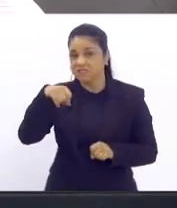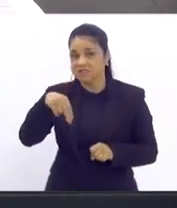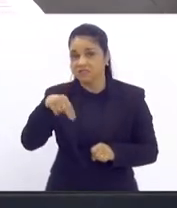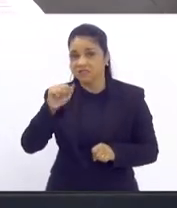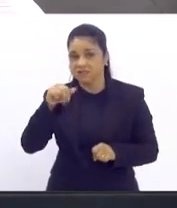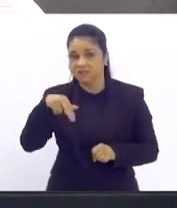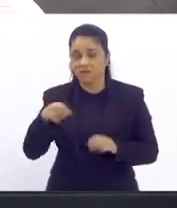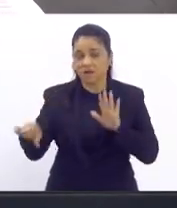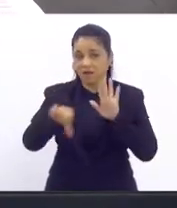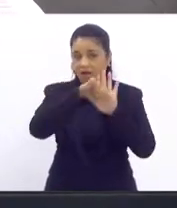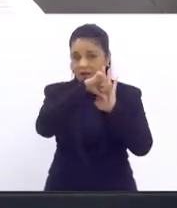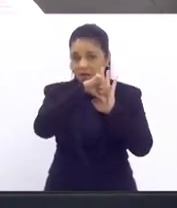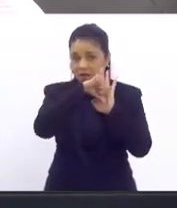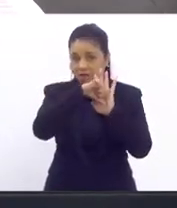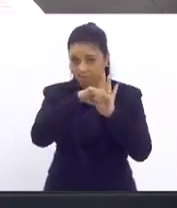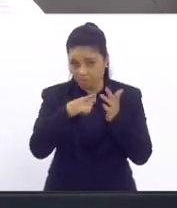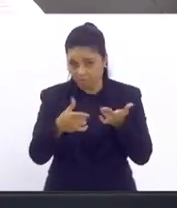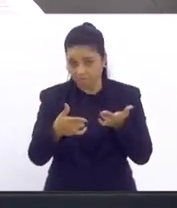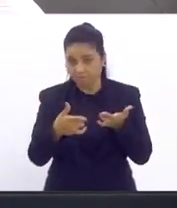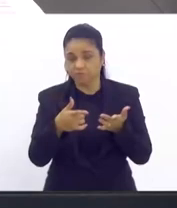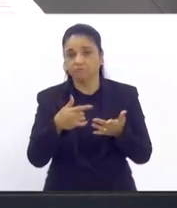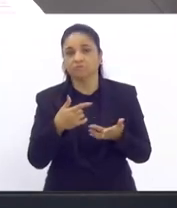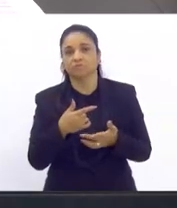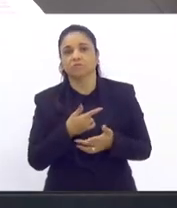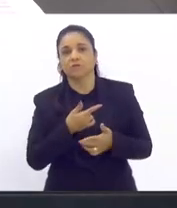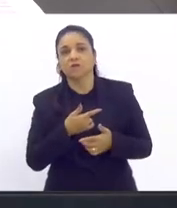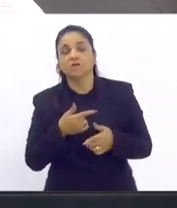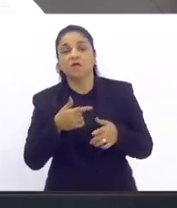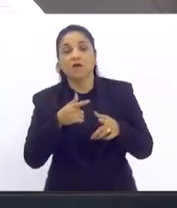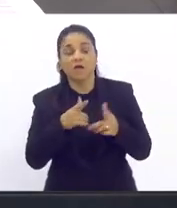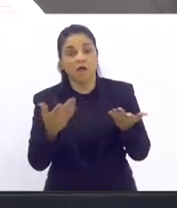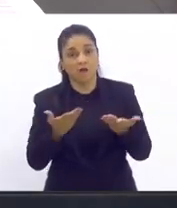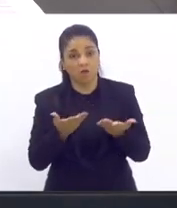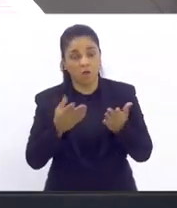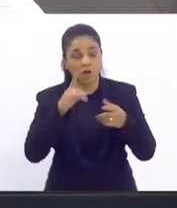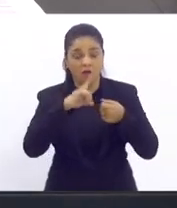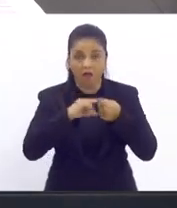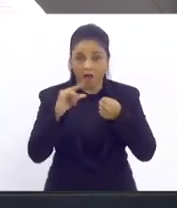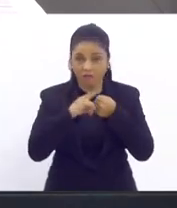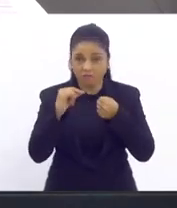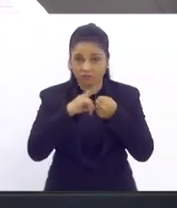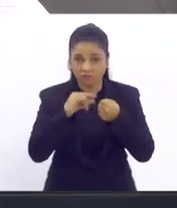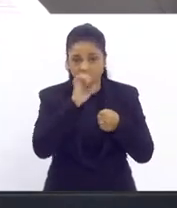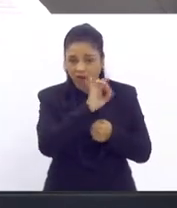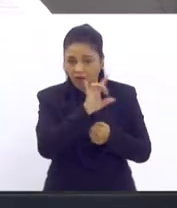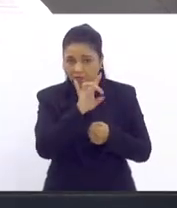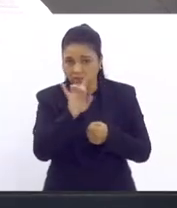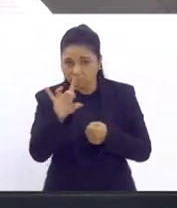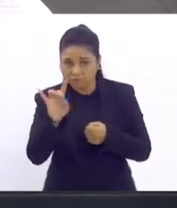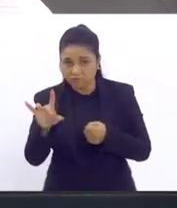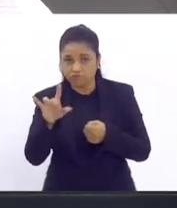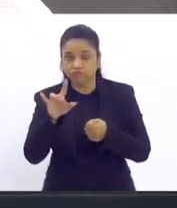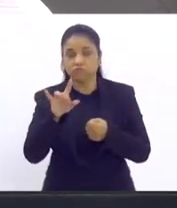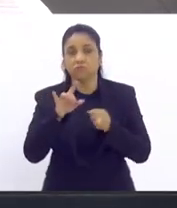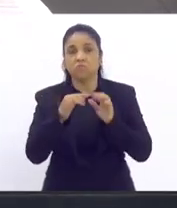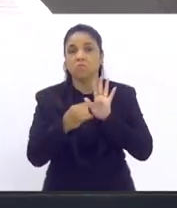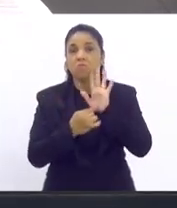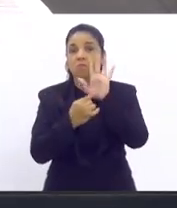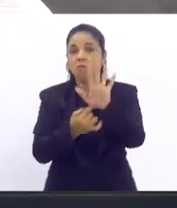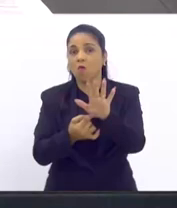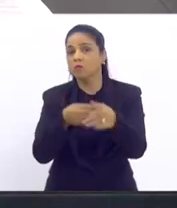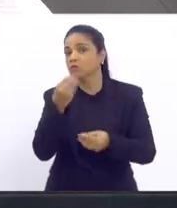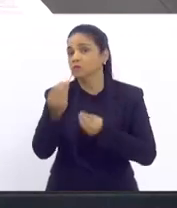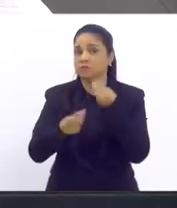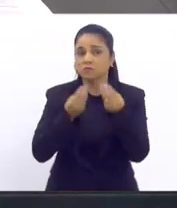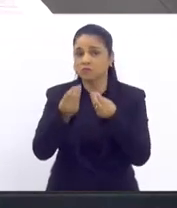crimes e da outras providências Então vai aqui artigo por artigo determinando como deve se dar